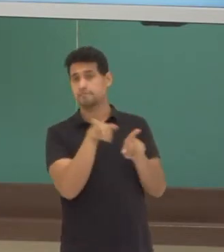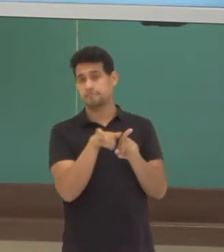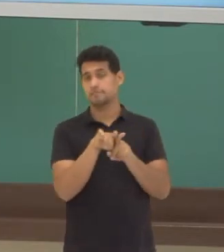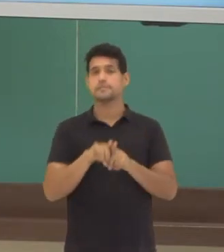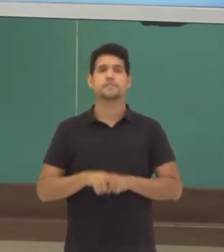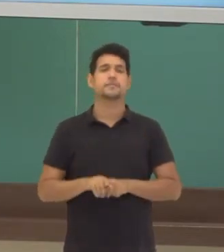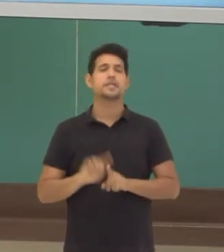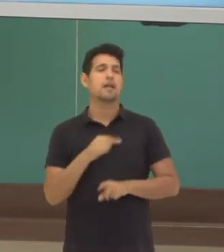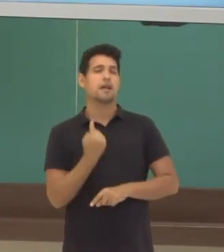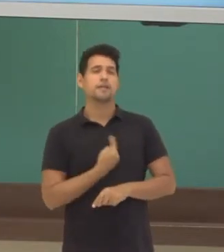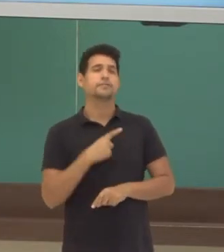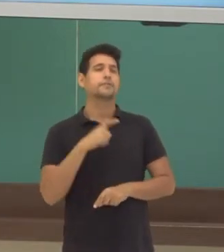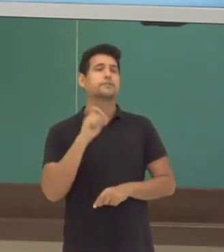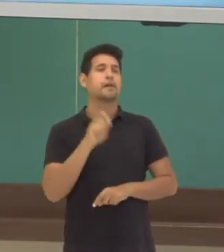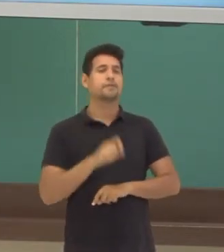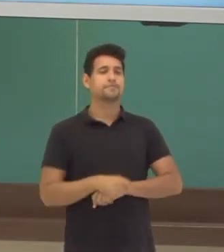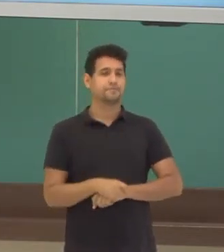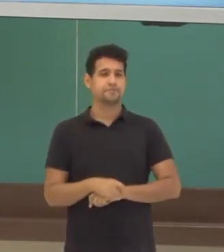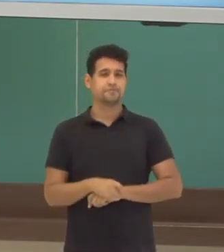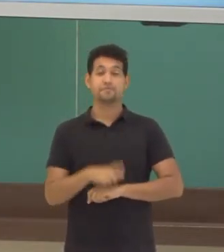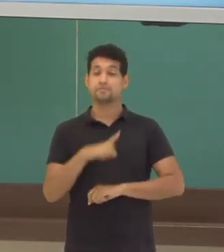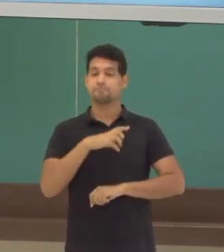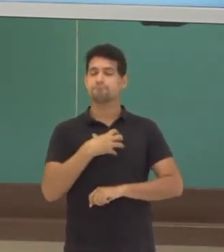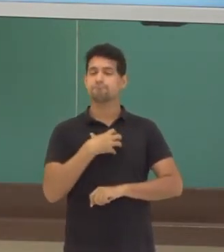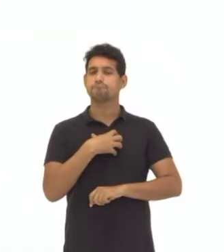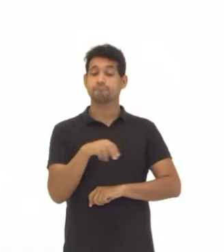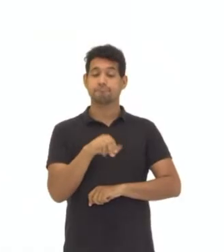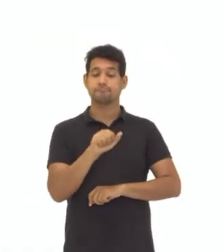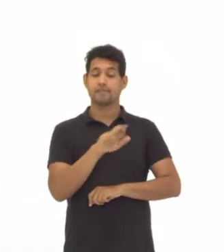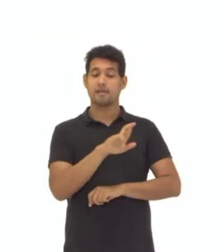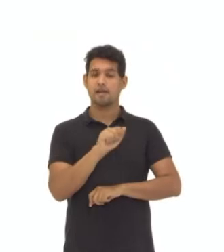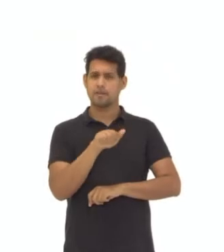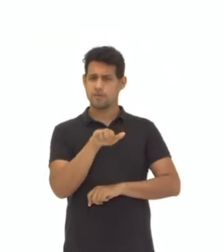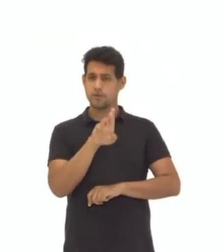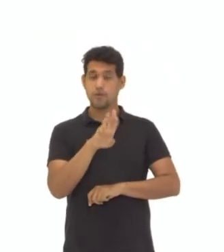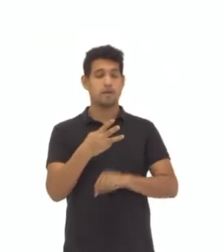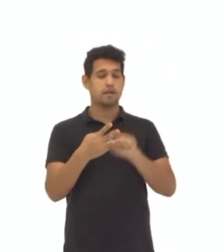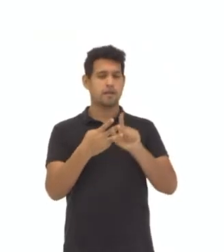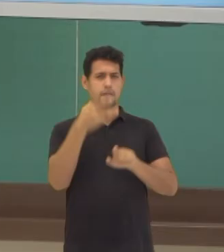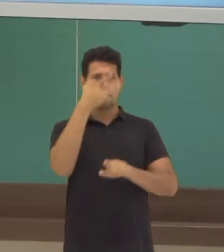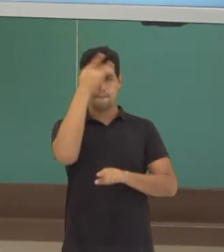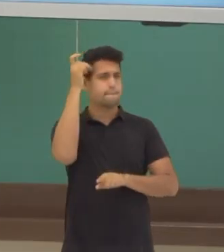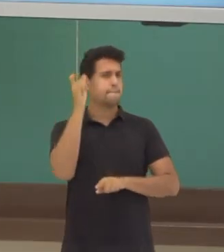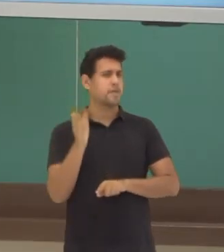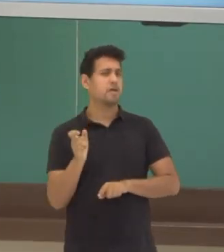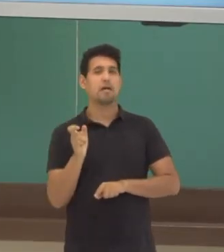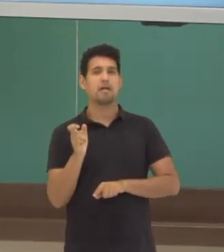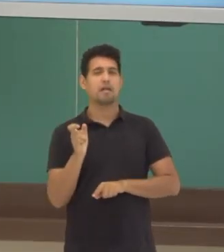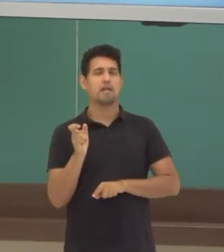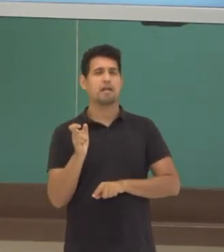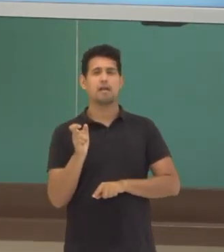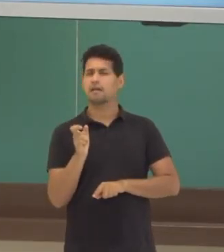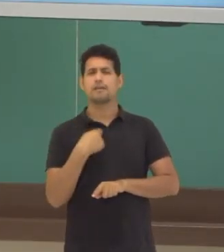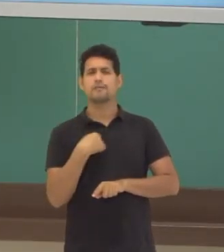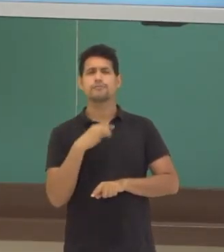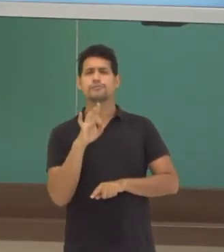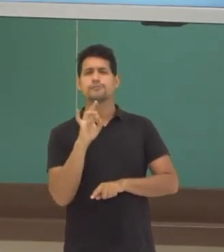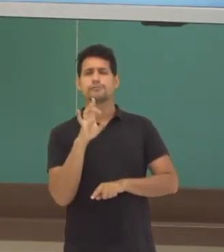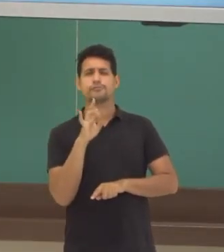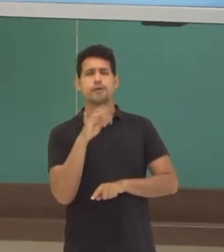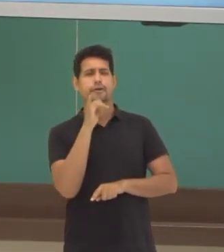né? Mas ali ele envolve outras pessoas também, né? Que faziam parte ali da sua infância, como